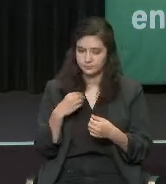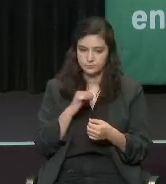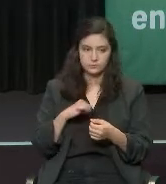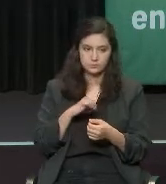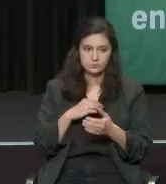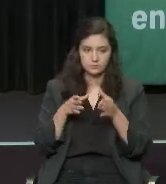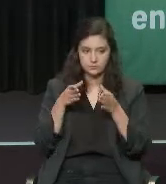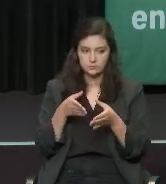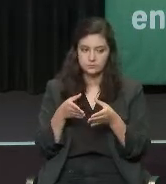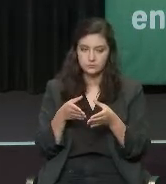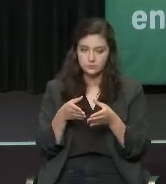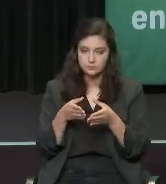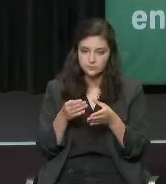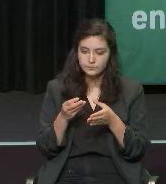aqui